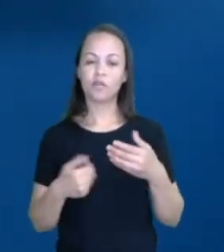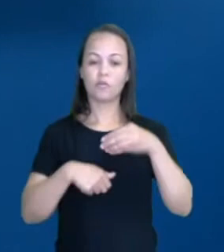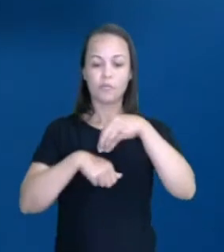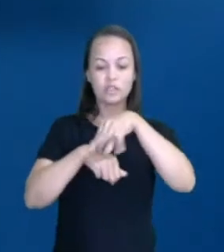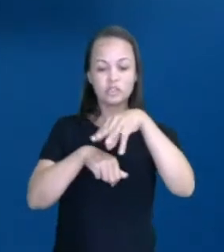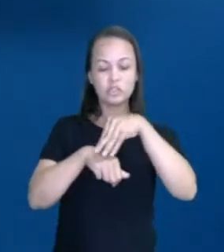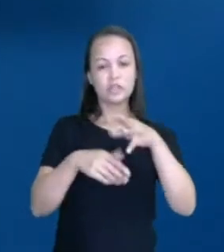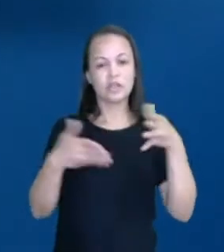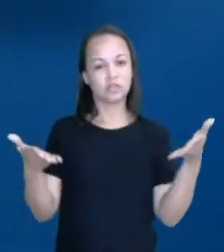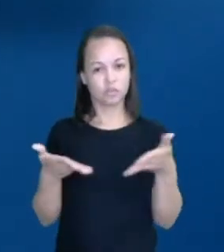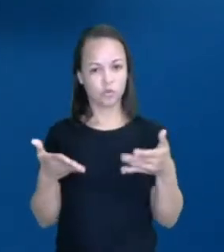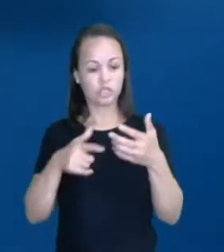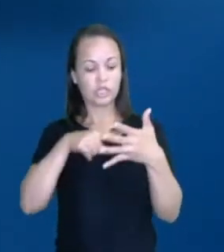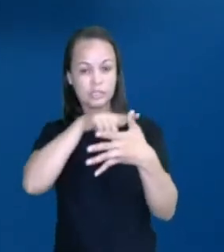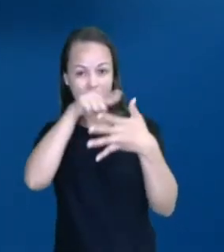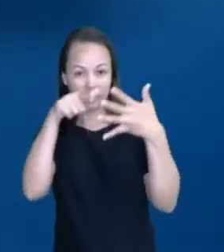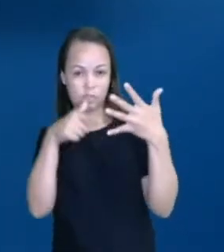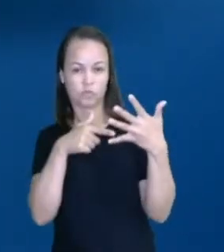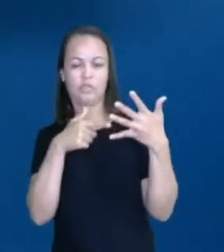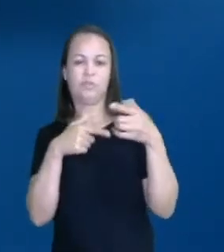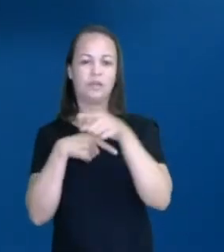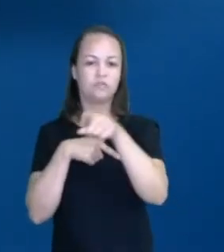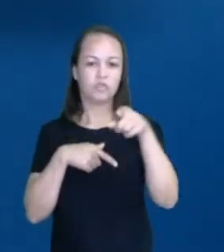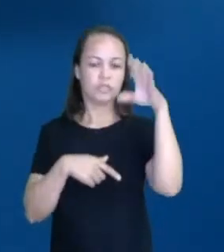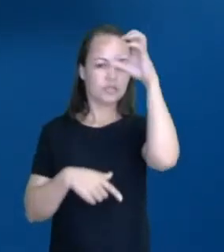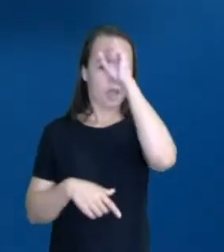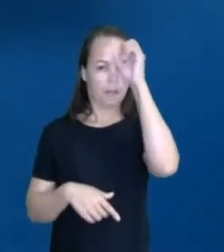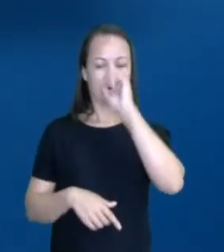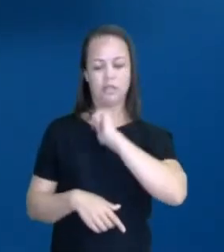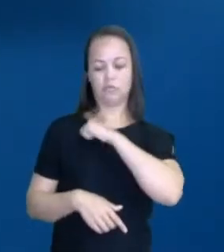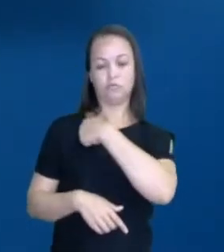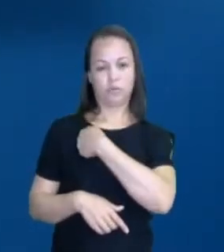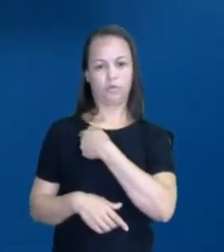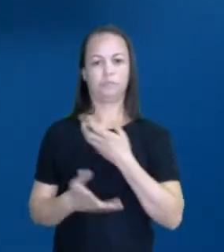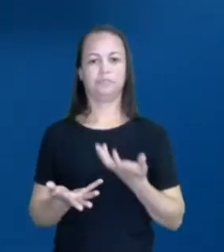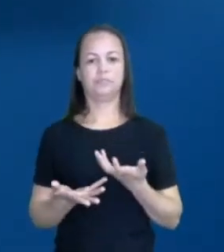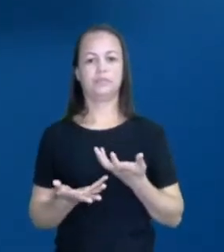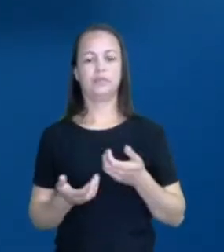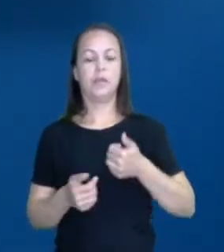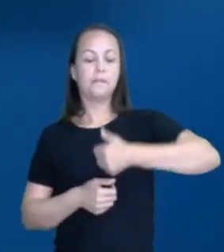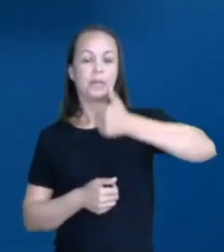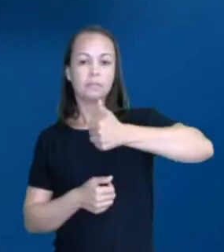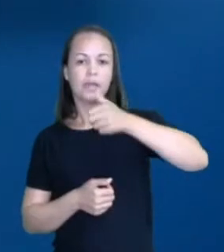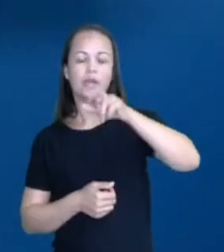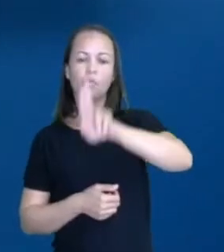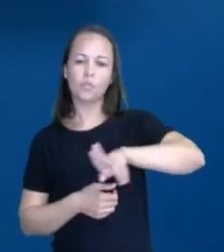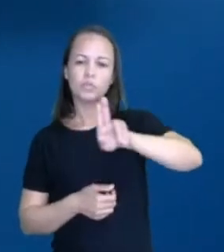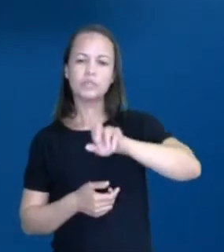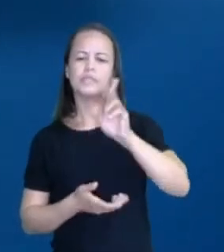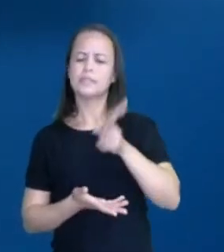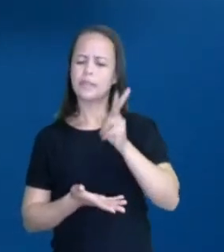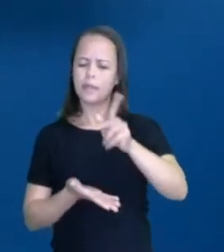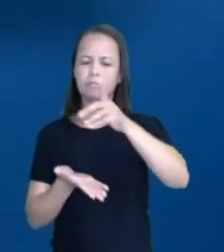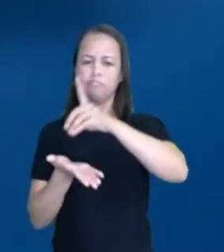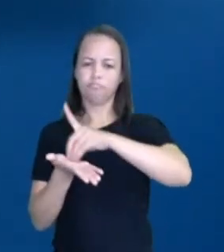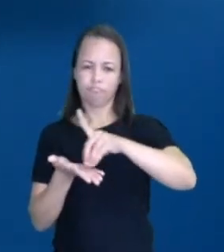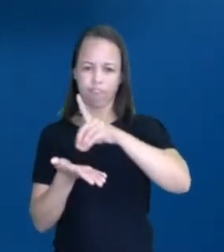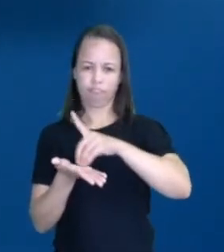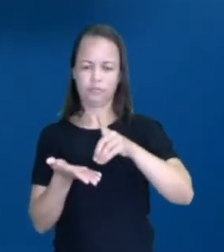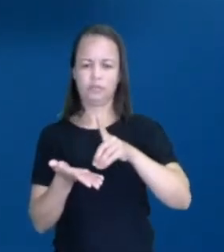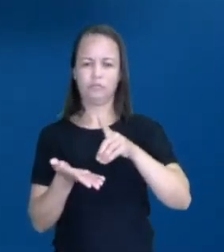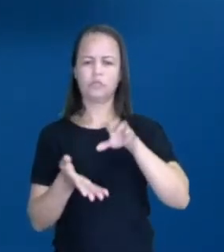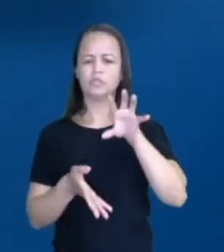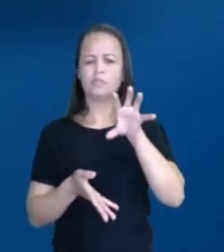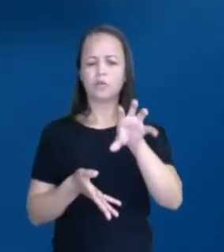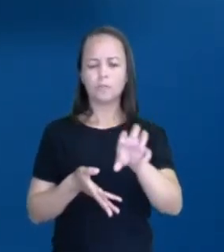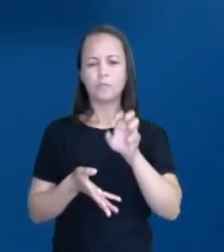hoje. 5 dicas para ajudar vocês a aprenderem espanhol. Primeiro, usem sempre o dicionário. Vocês podem conseguir o